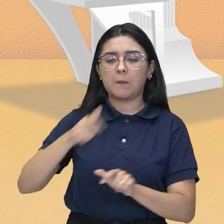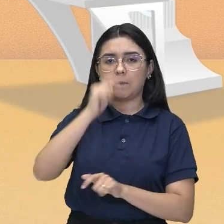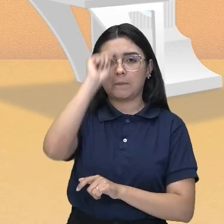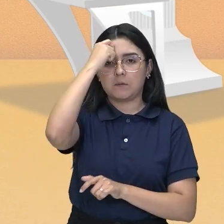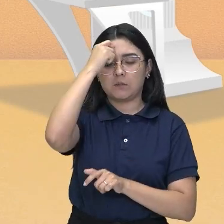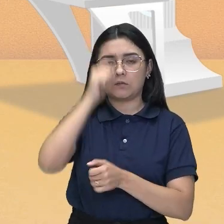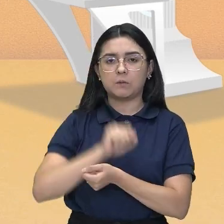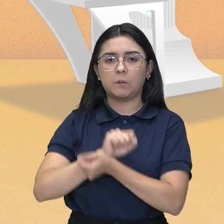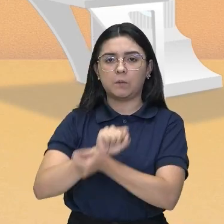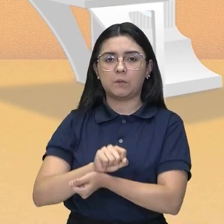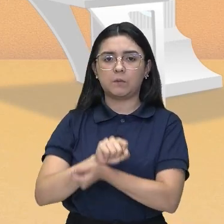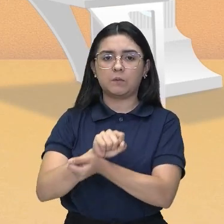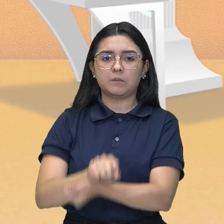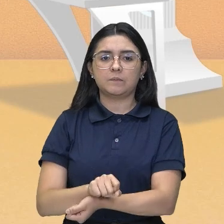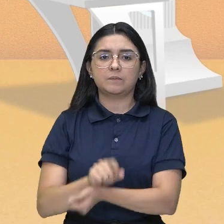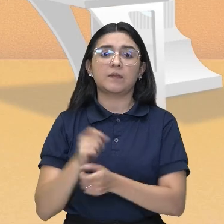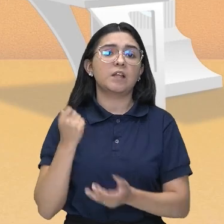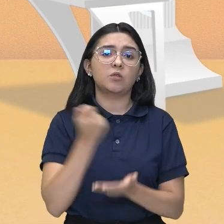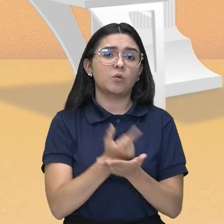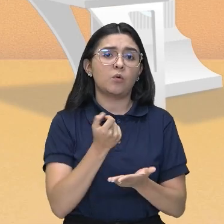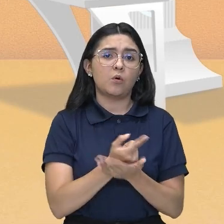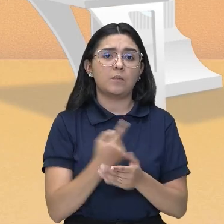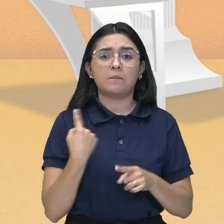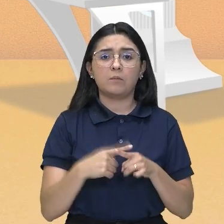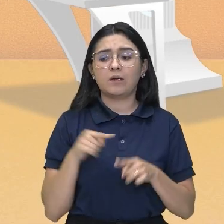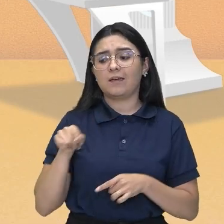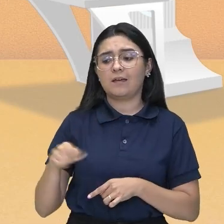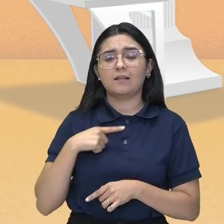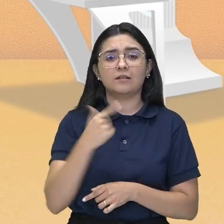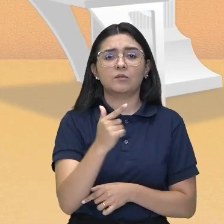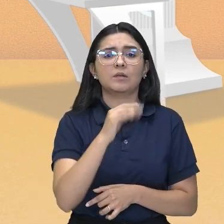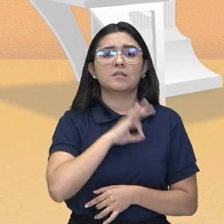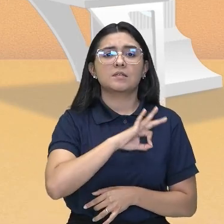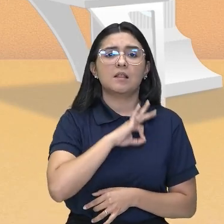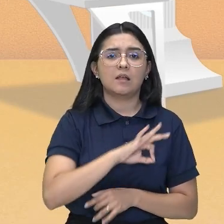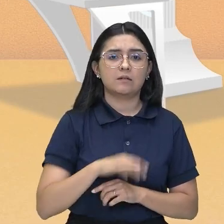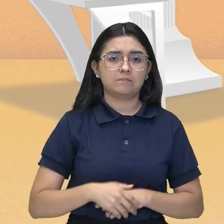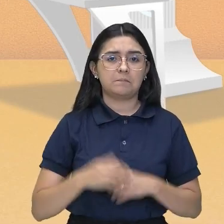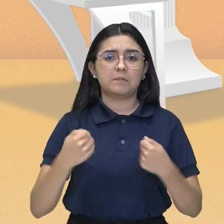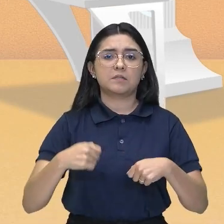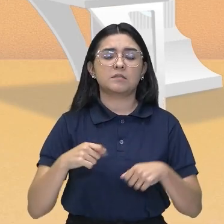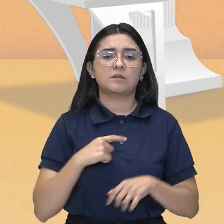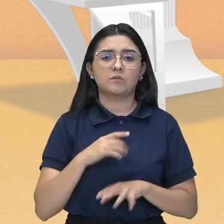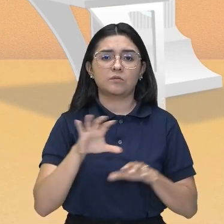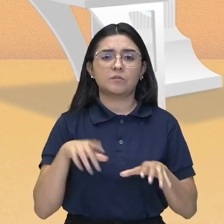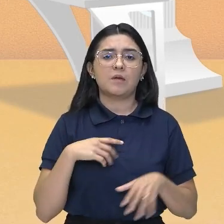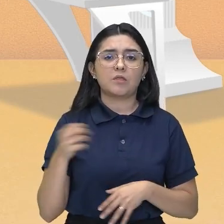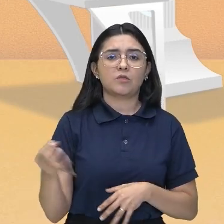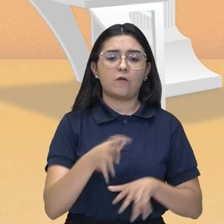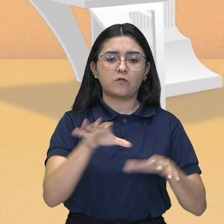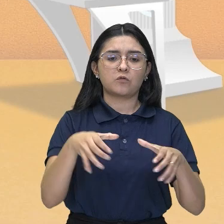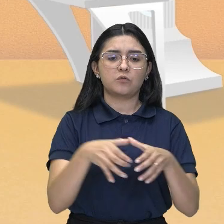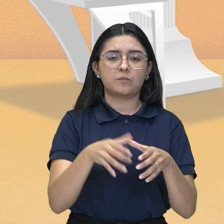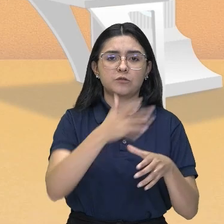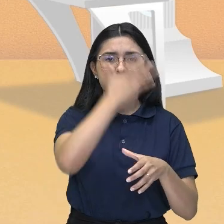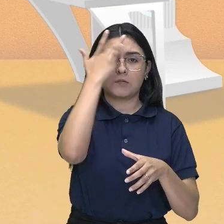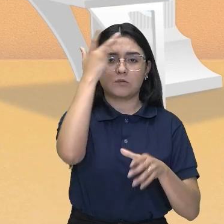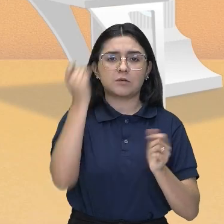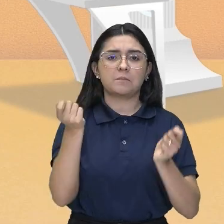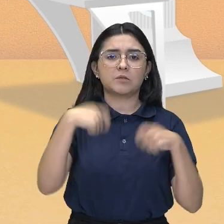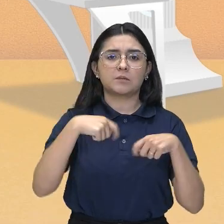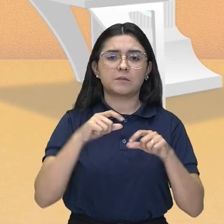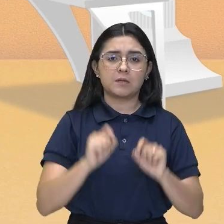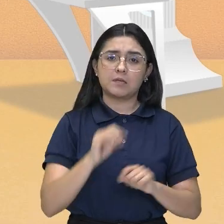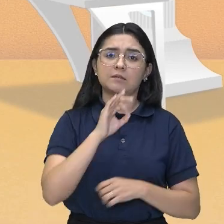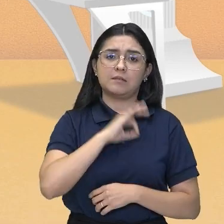escravizado não compra, porque não tem salário. Então é preciso criar uma nova categoria de pessoas, né, assalariadas,